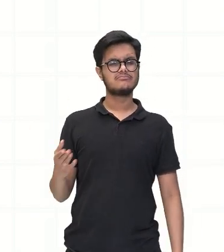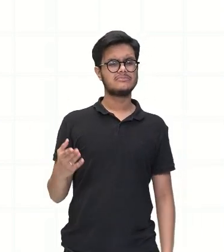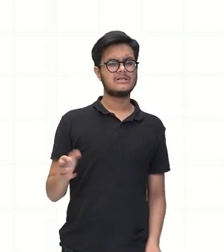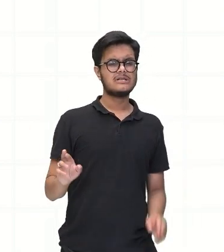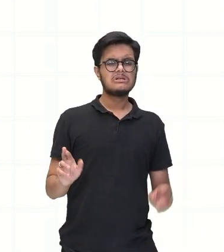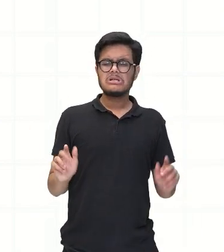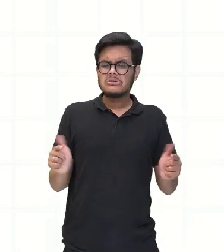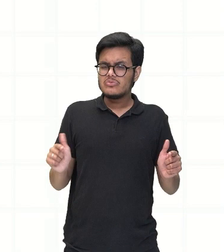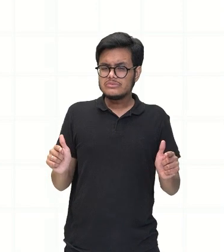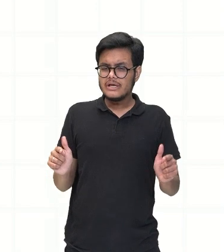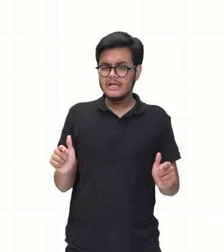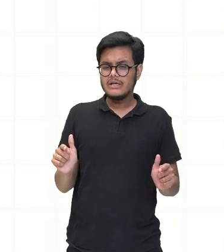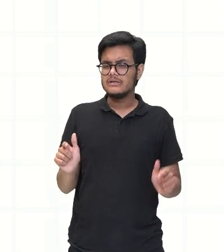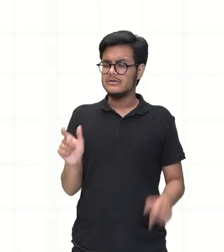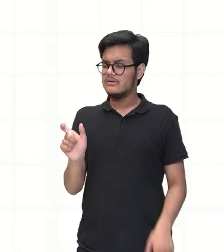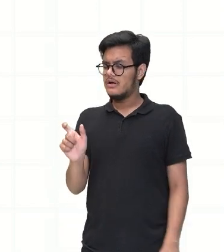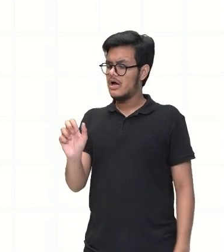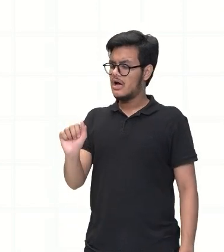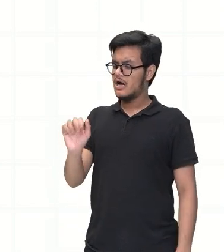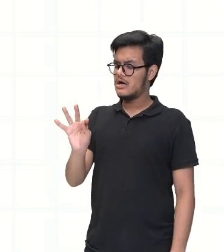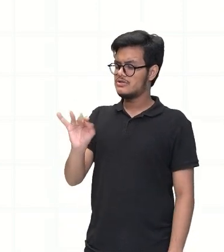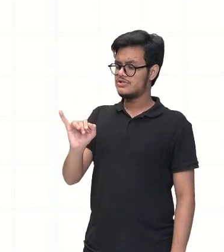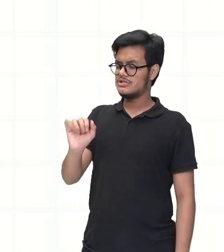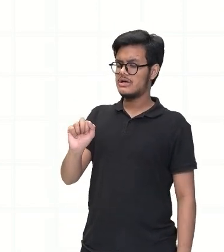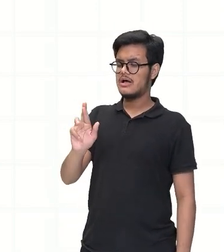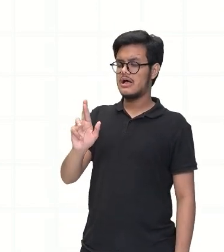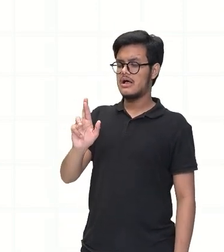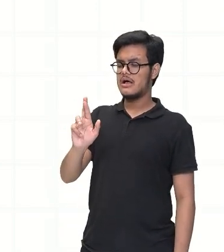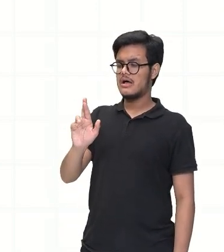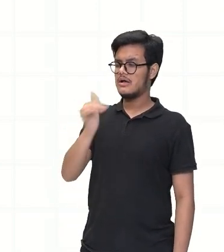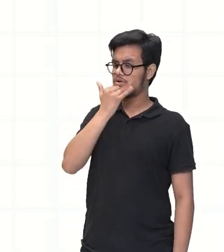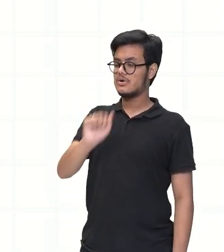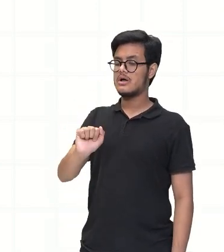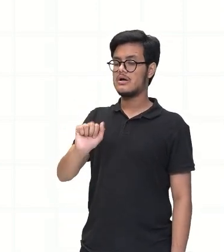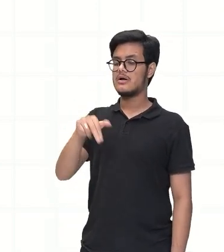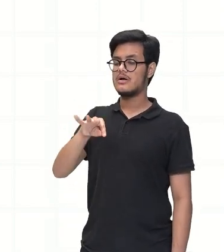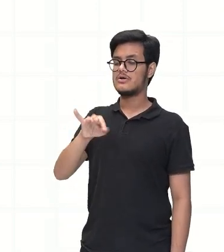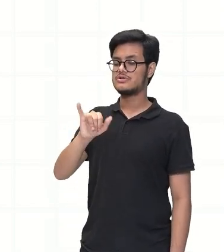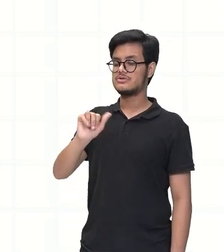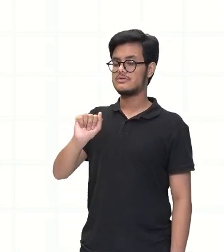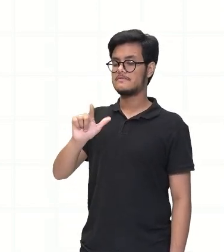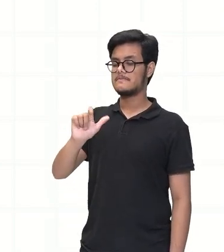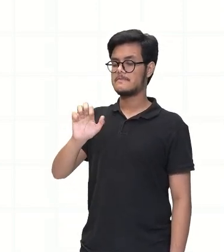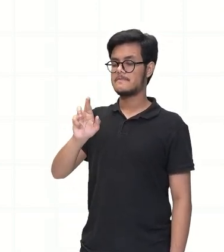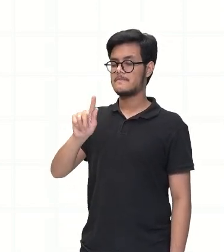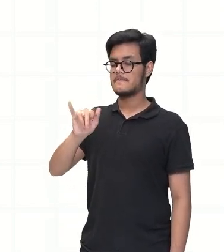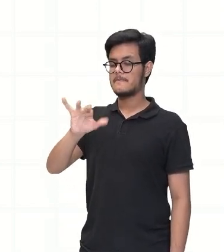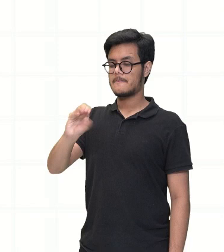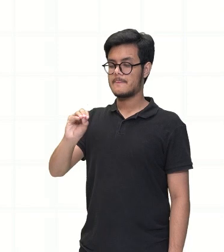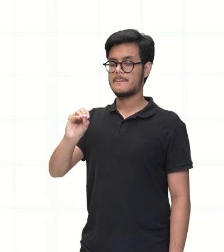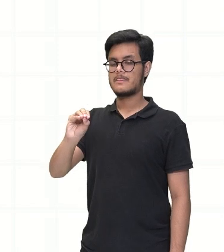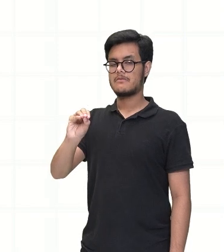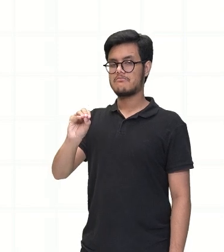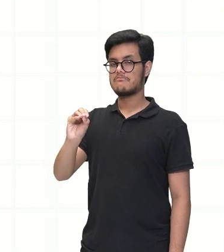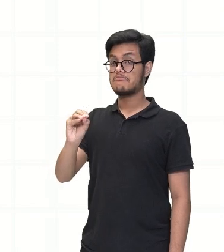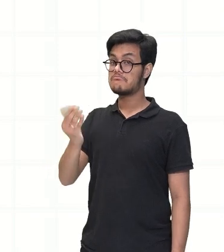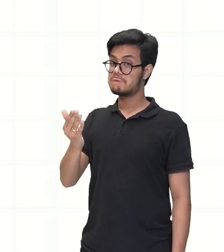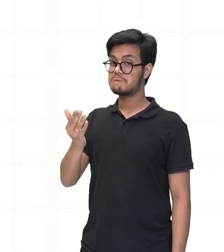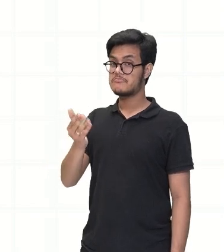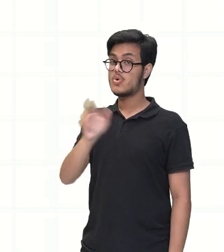Antialérgico, não. Olha, notando que eles estão utilizando o mesmo prefixo, o prefixo